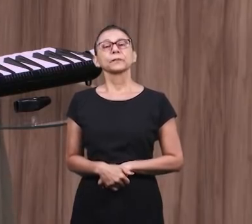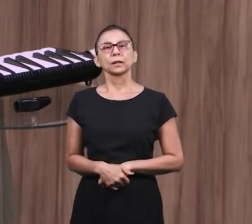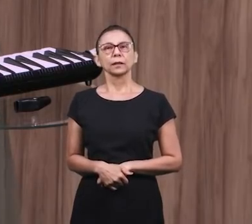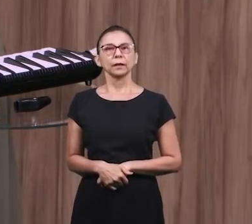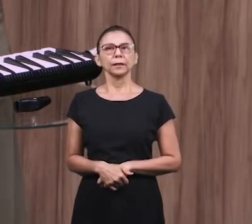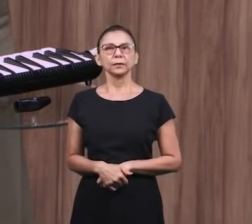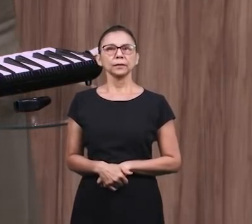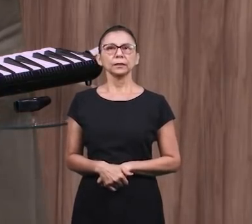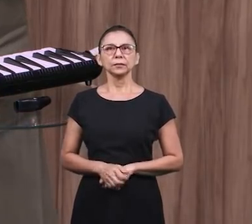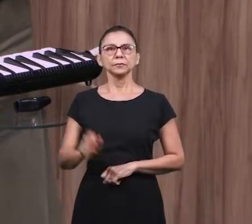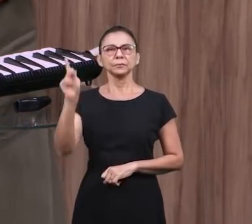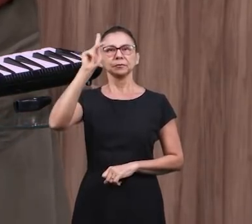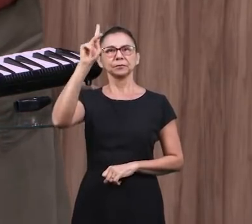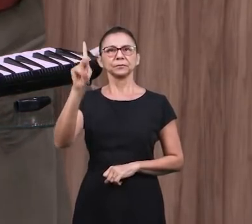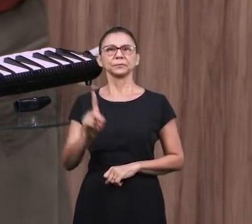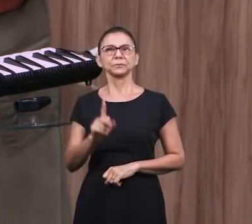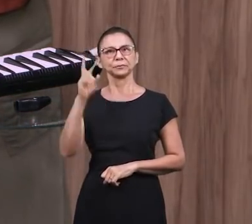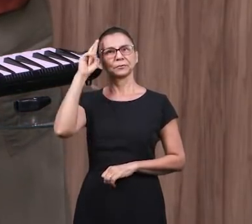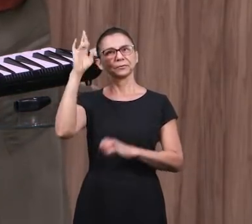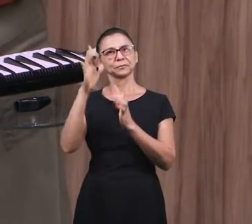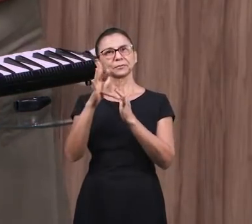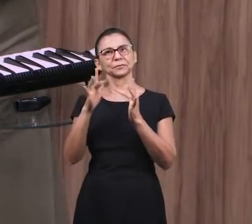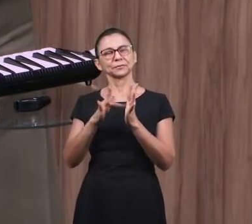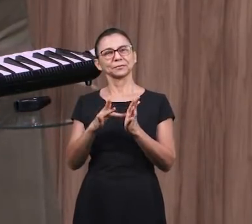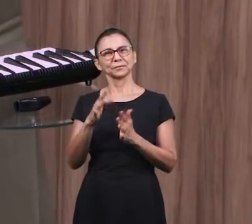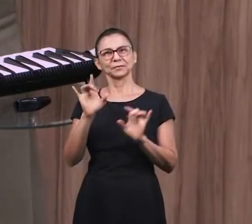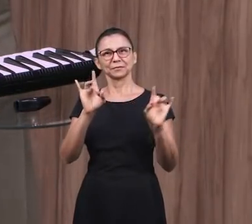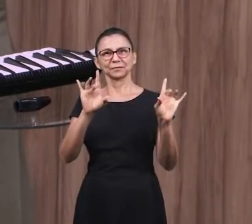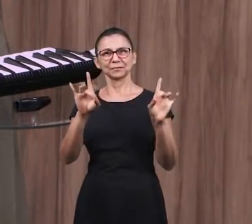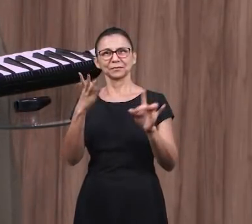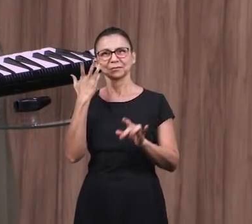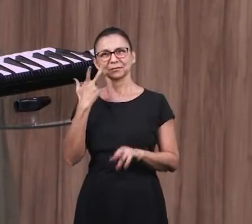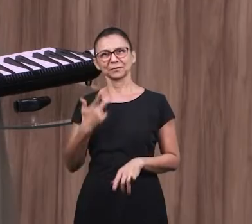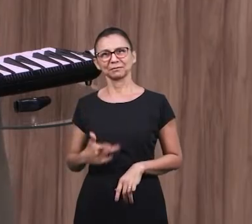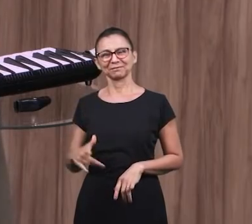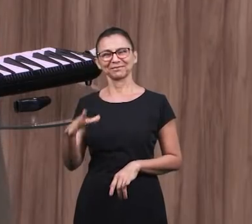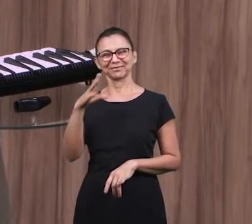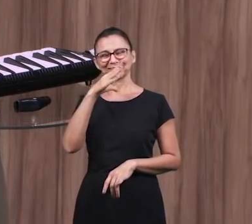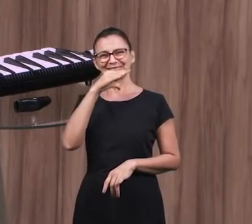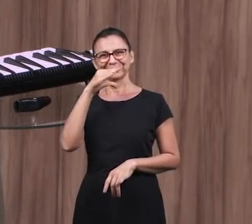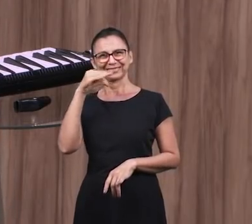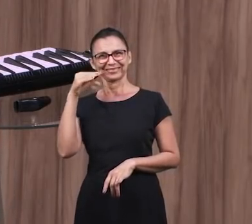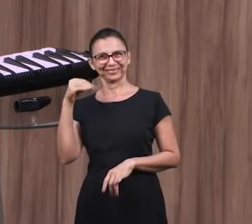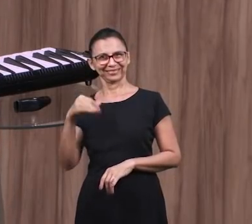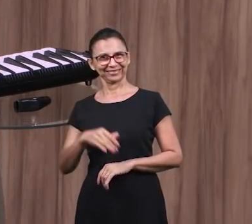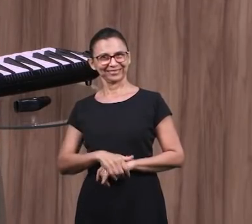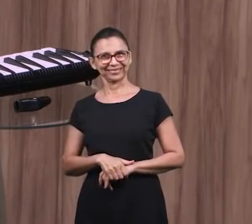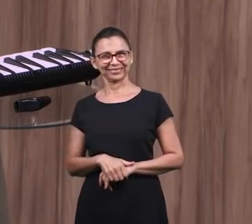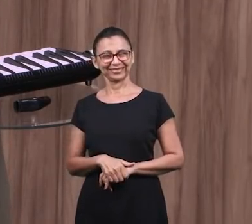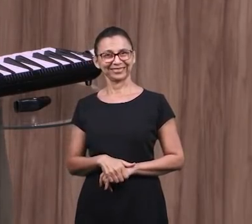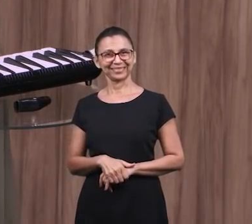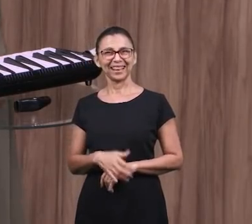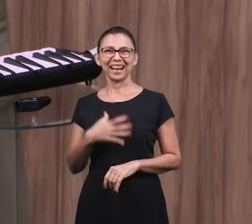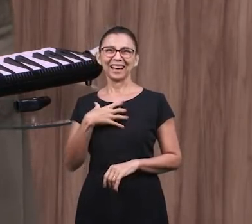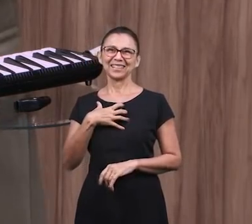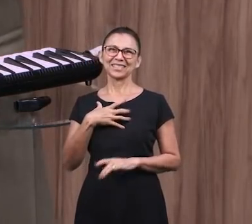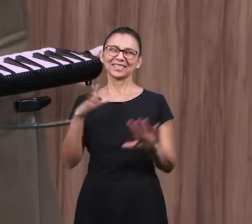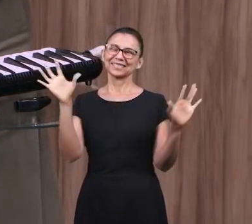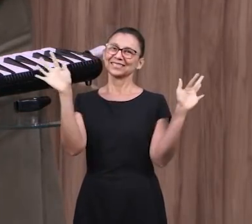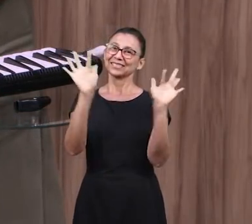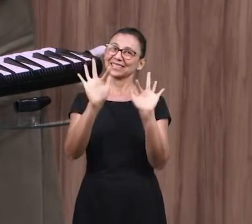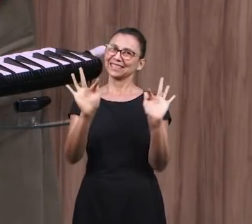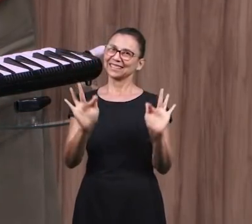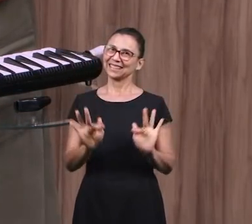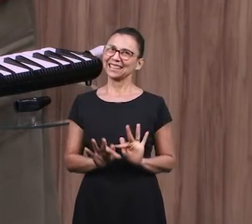A paz do Senhor a todos, e em especial às nossas crianças, intermediários e adolescentes. Como estamos felizes